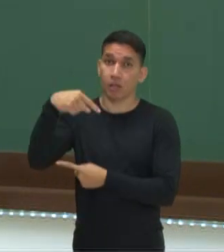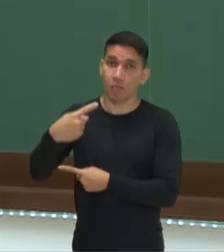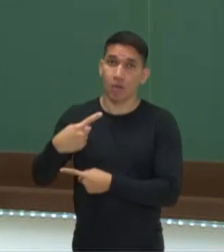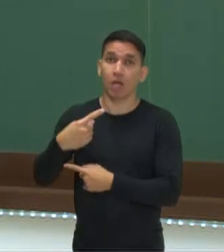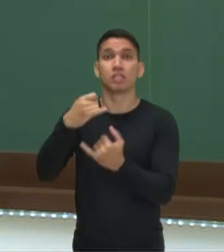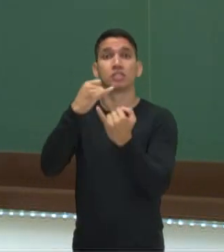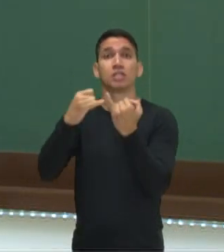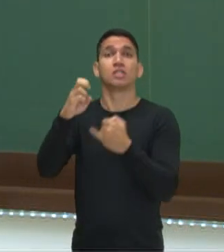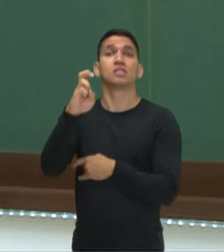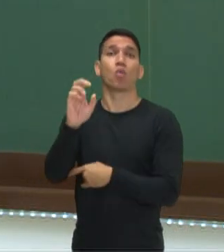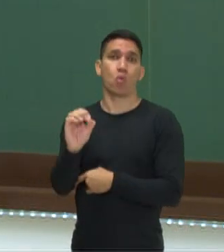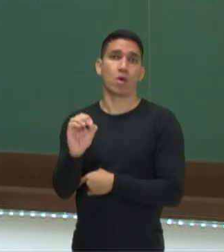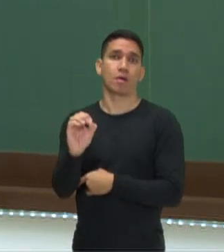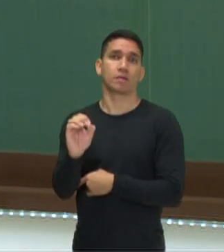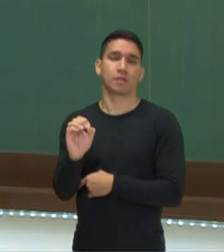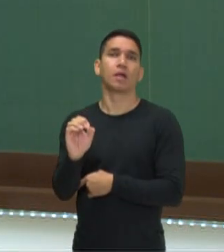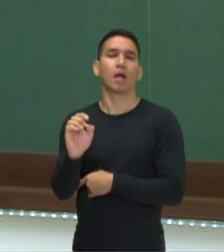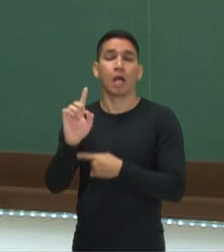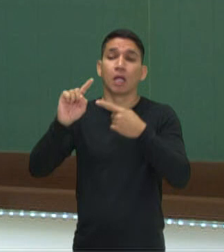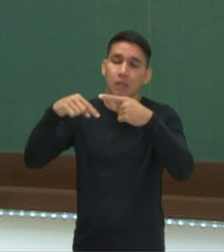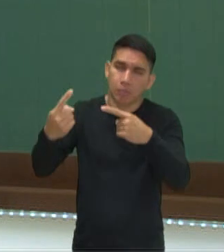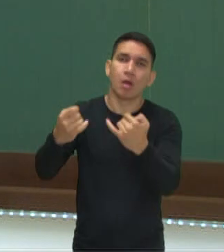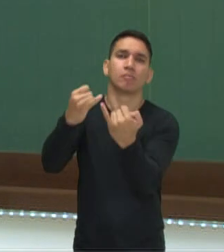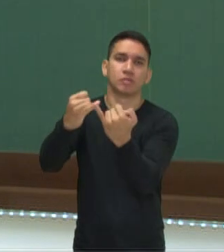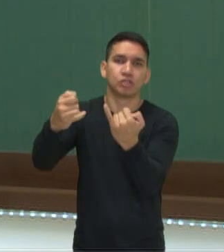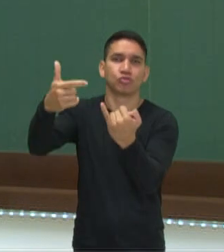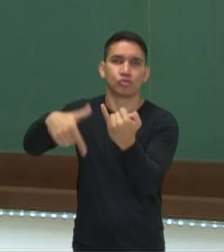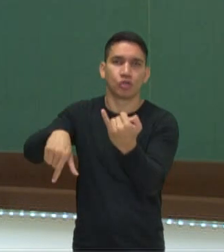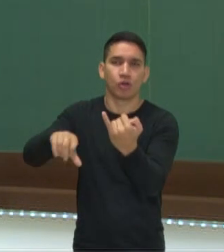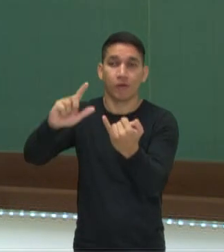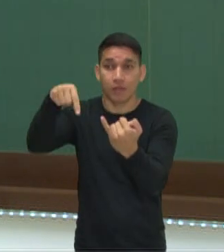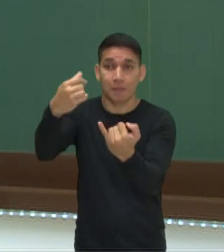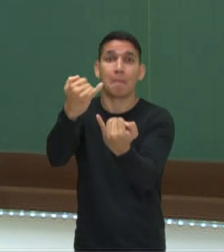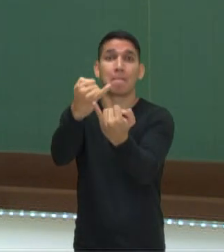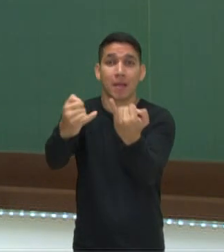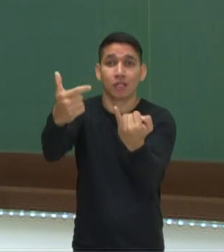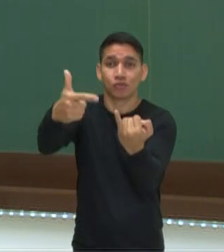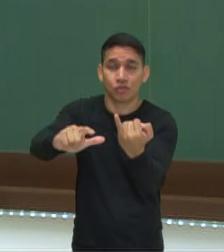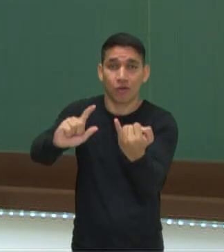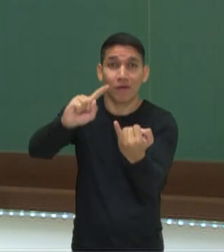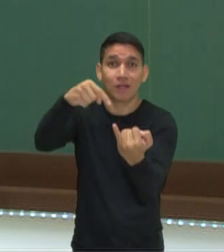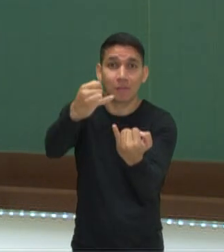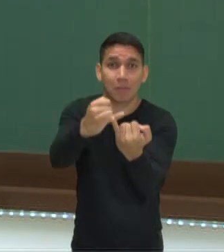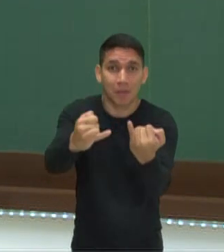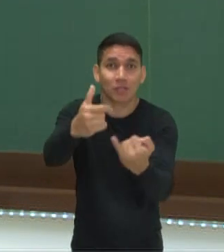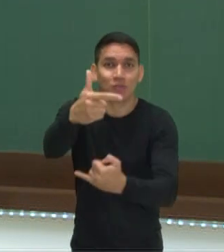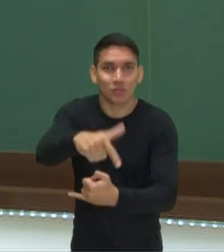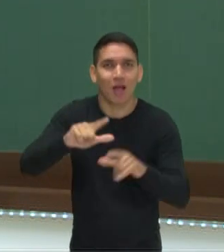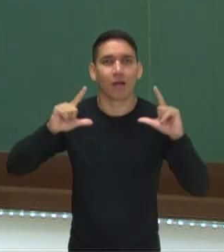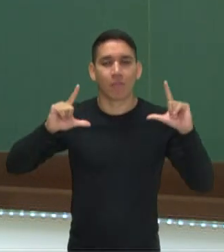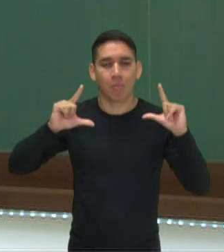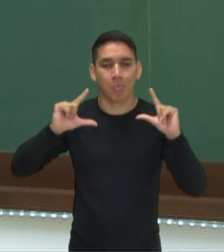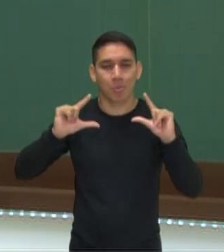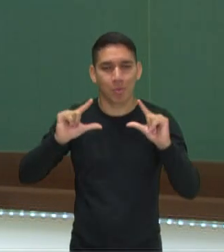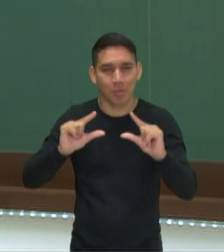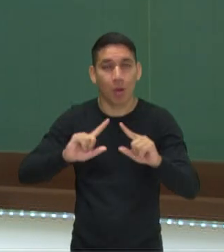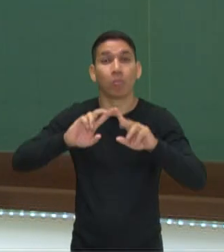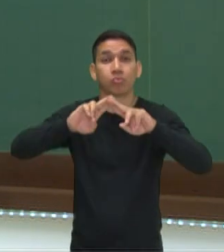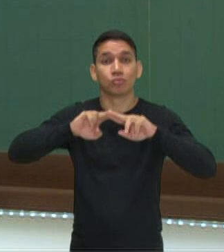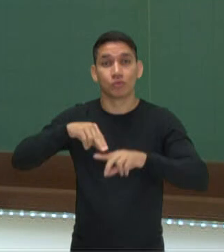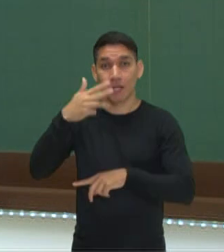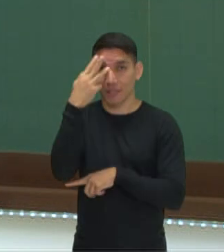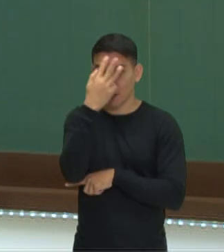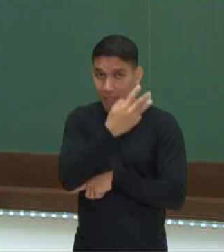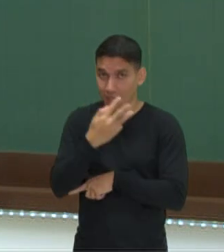E assim continuaria, né, sucessivamente. Então, 13 horas depois, no organismo já tem apenas 50%